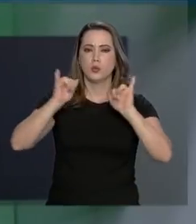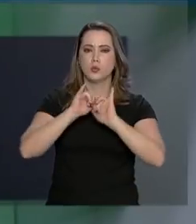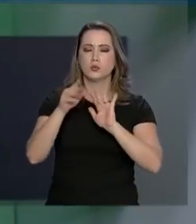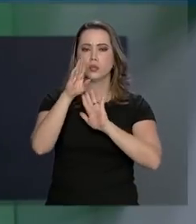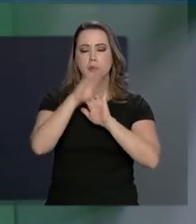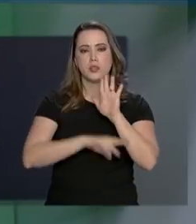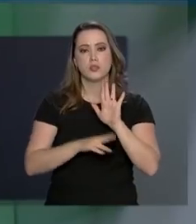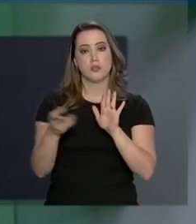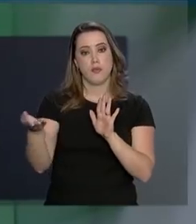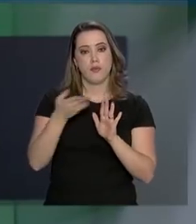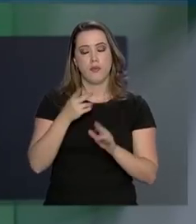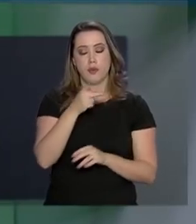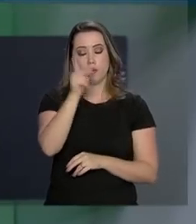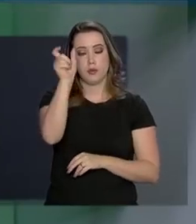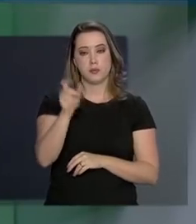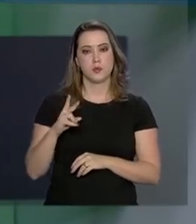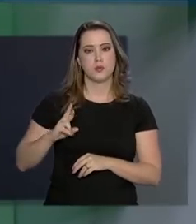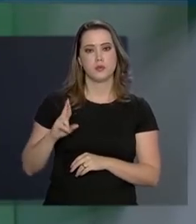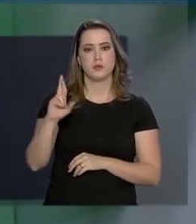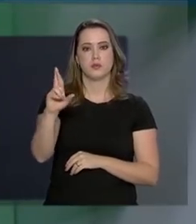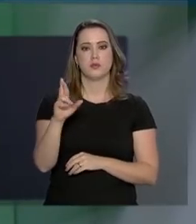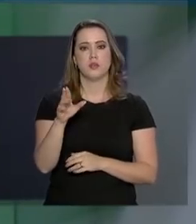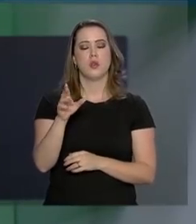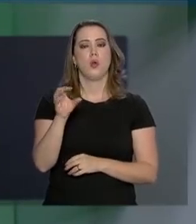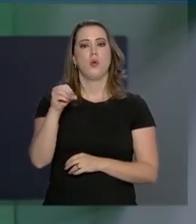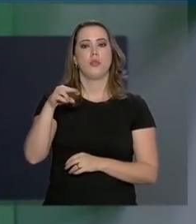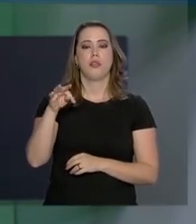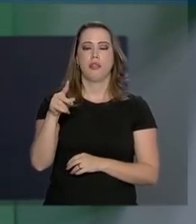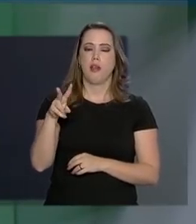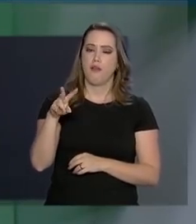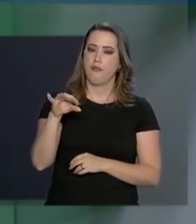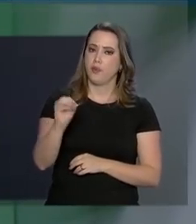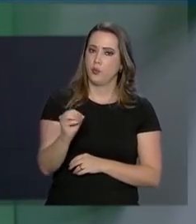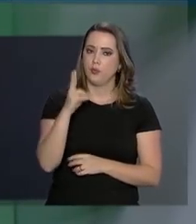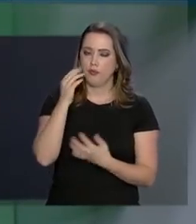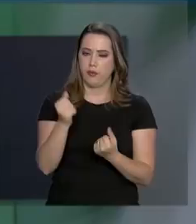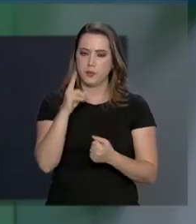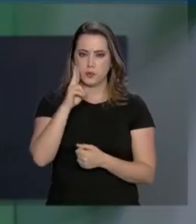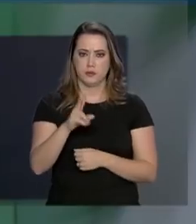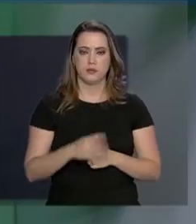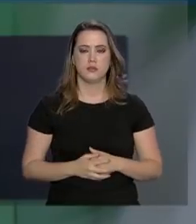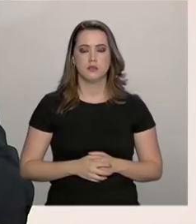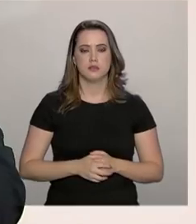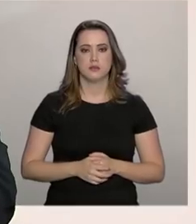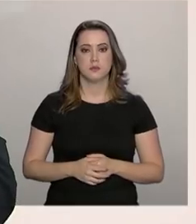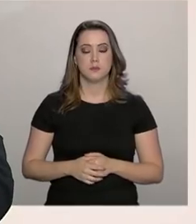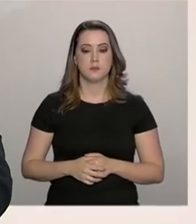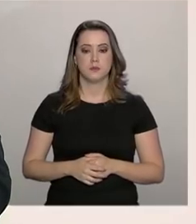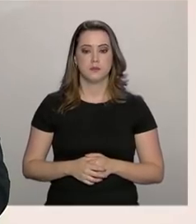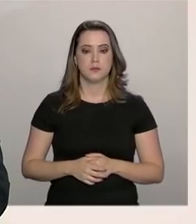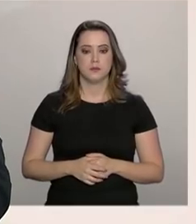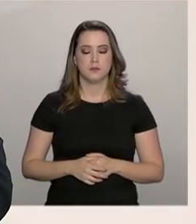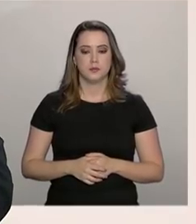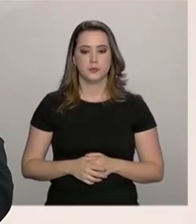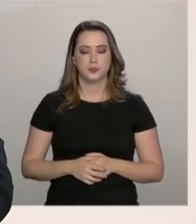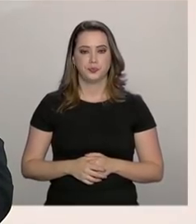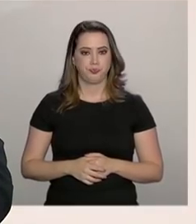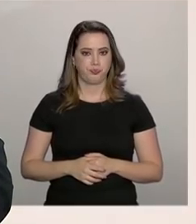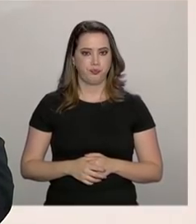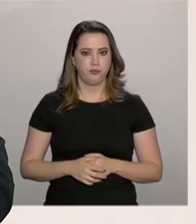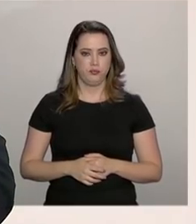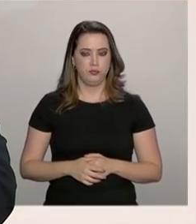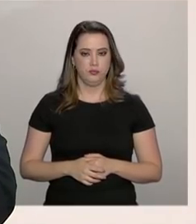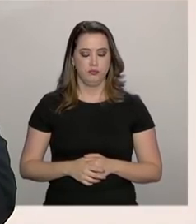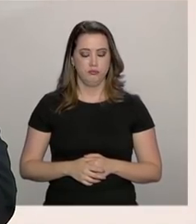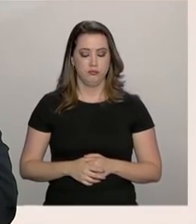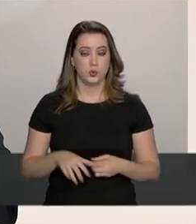anúncio da medida veio do porta-voz da presidência, Otávio Rego Barros. Vamos acompanhar. O Ministério da